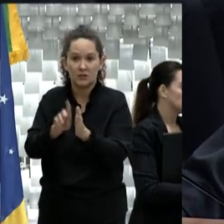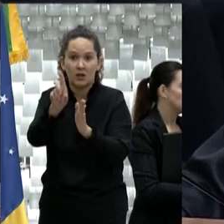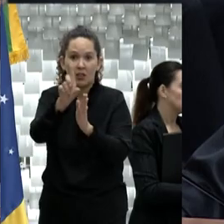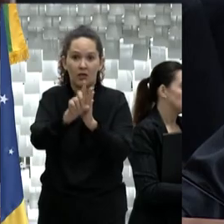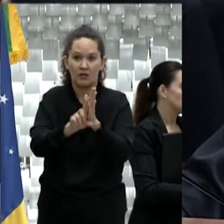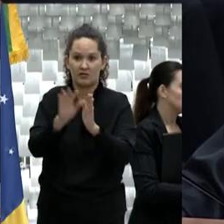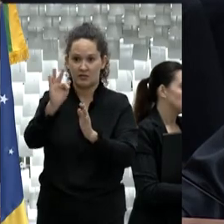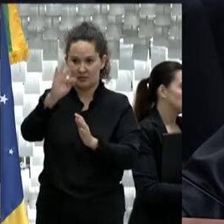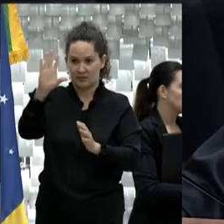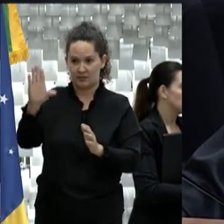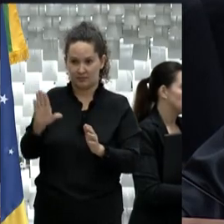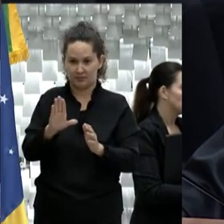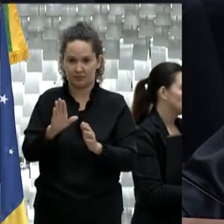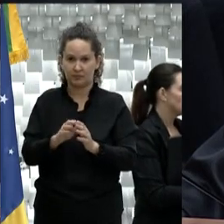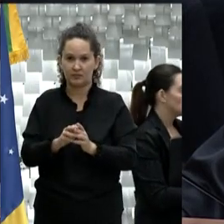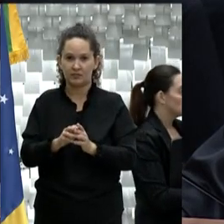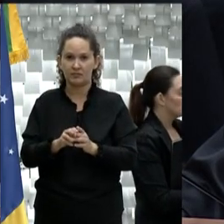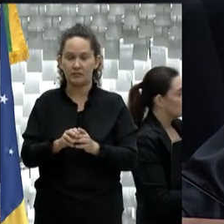leis federais.